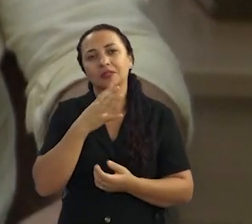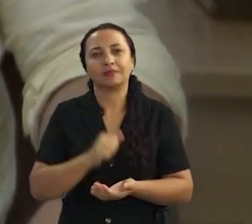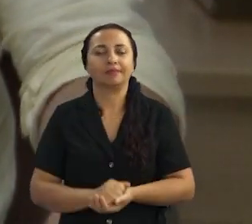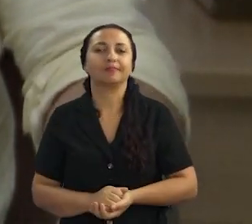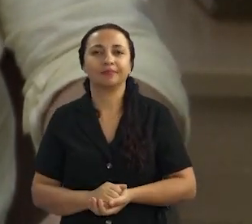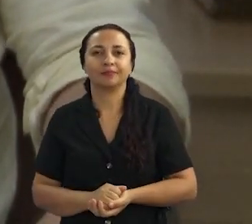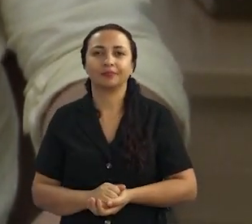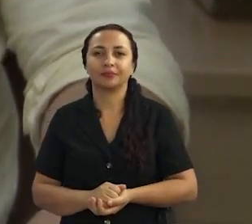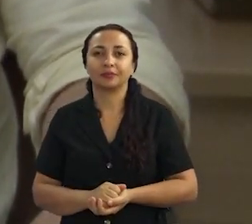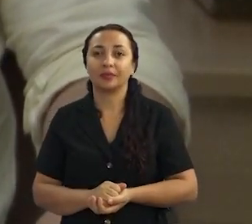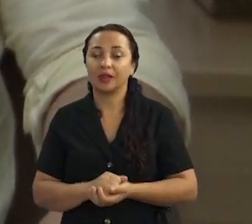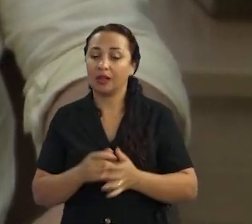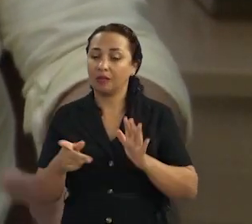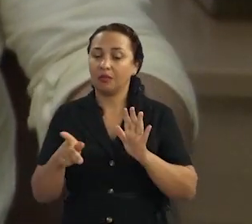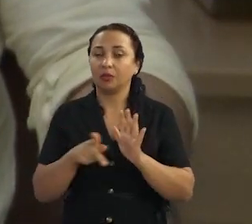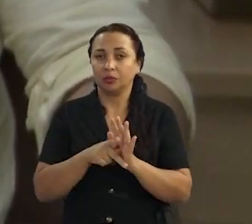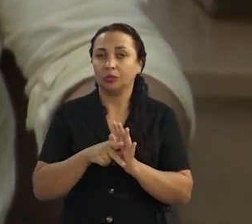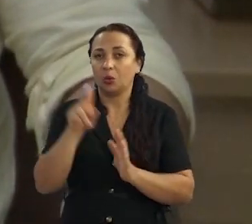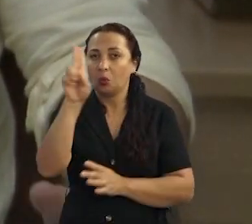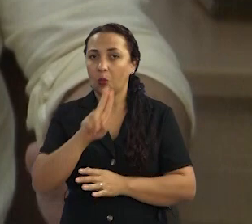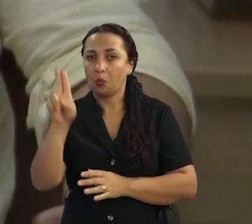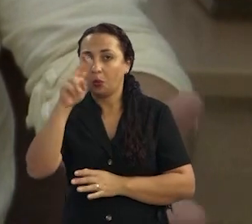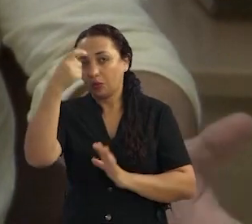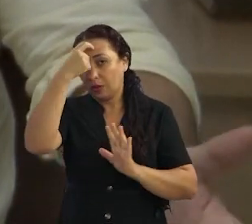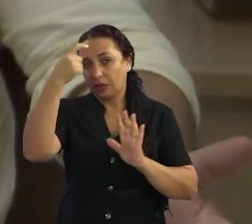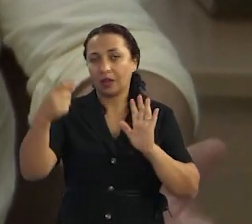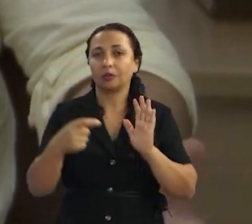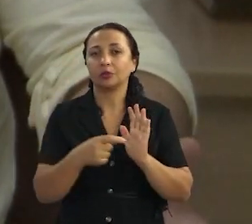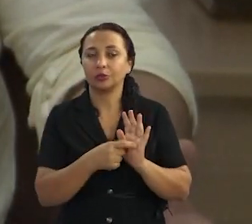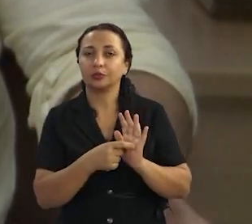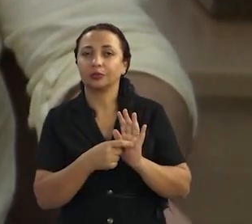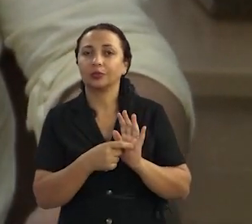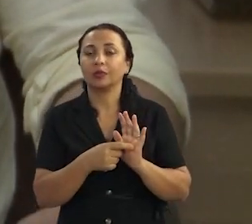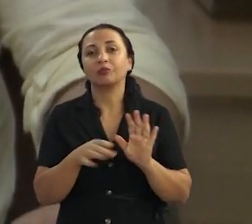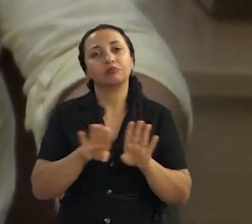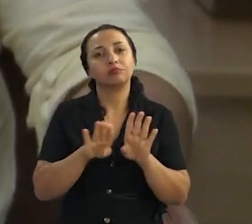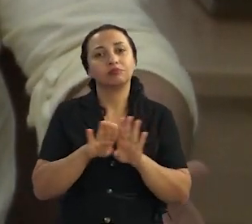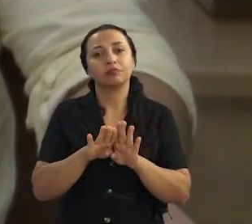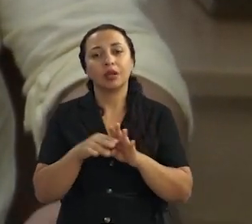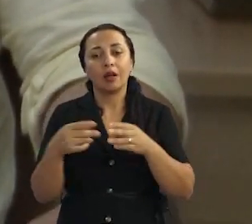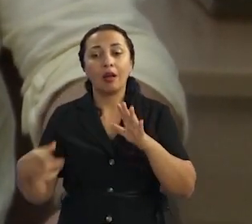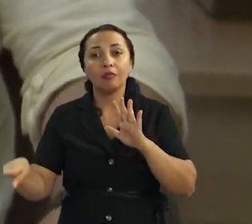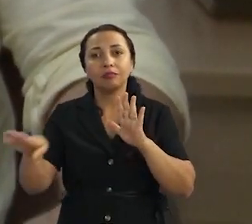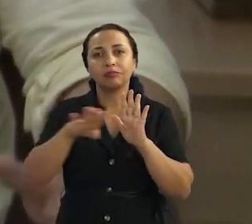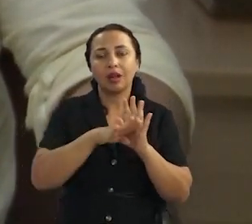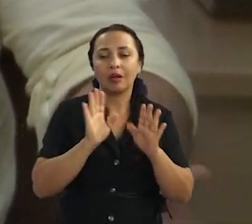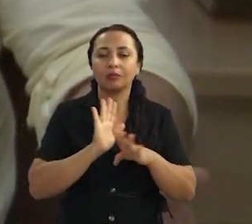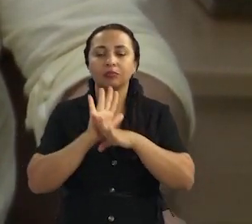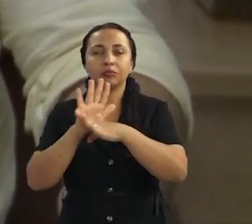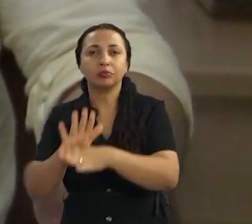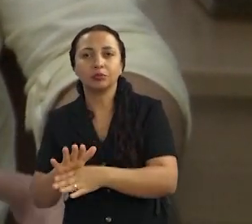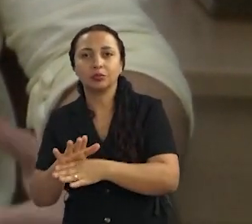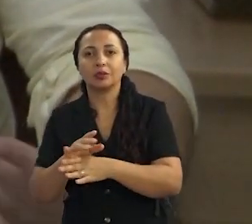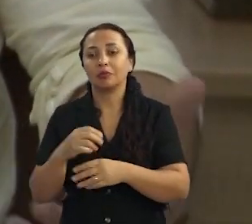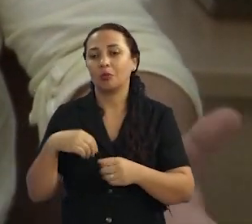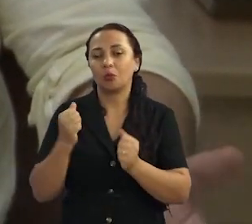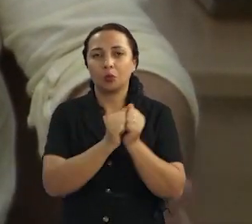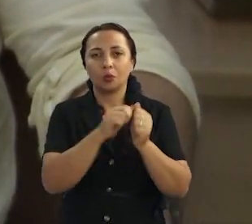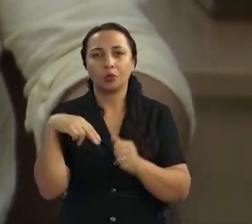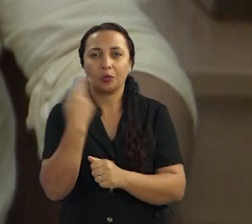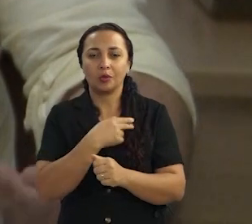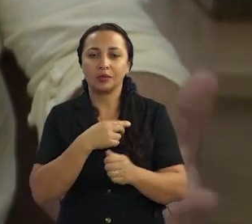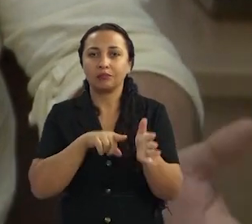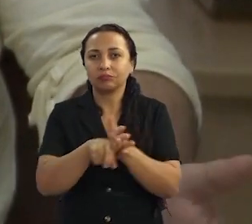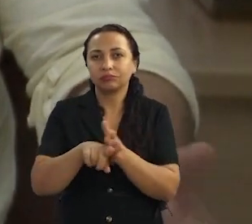conhecidas. E, em particular, o uso da inteligência artificial ele veio colaborar com a